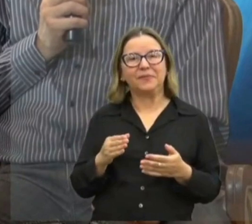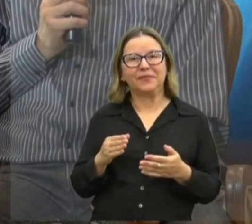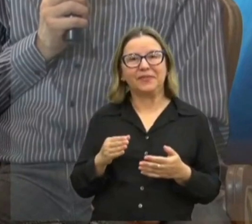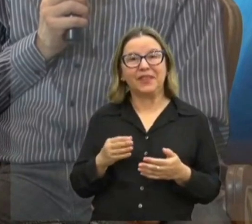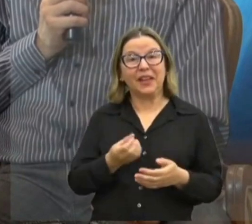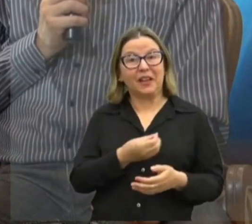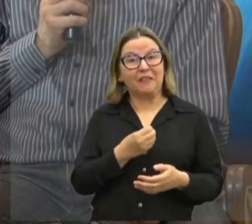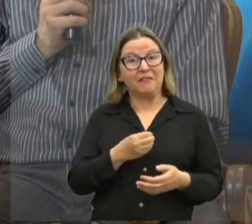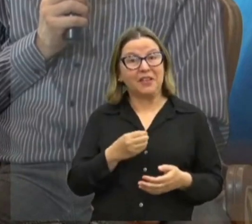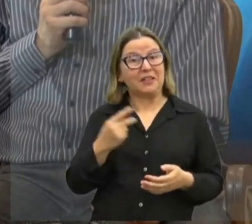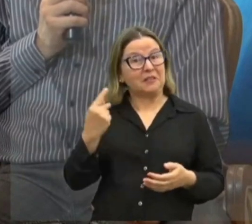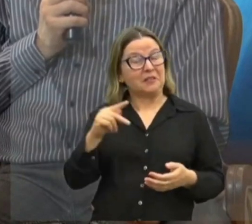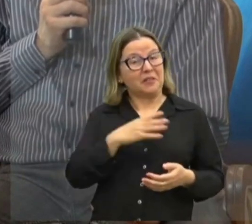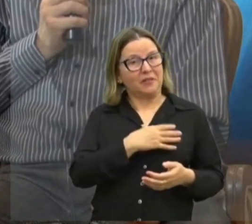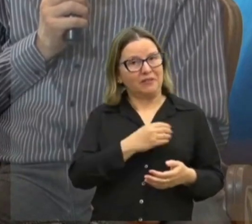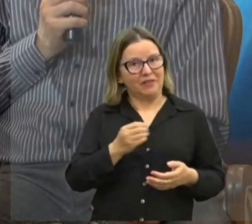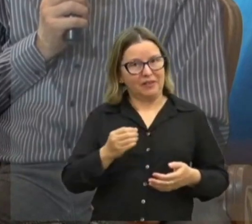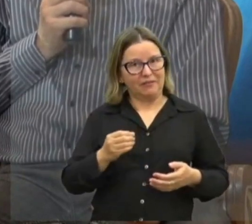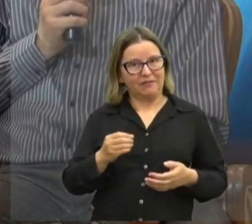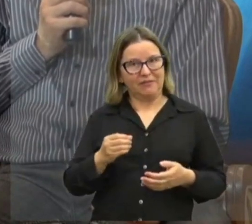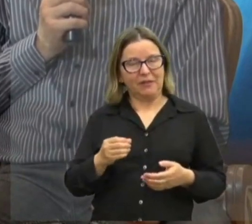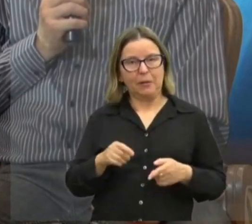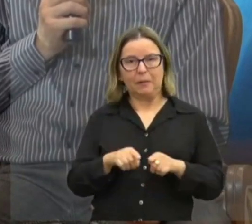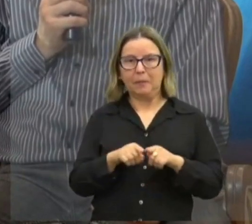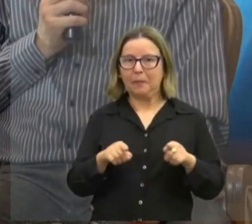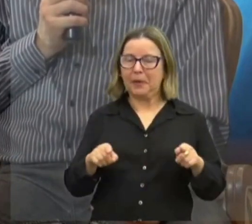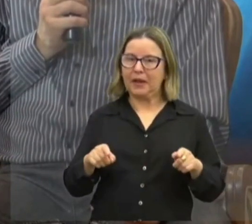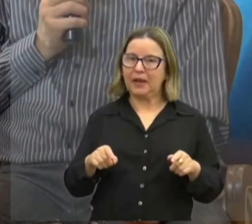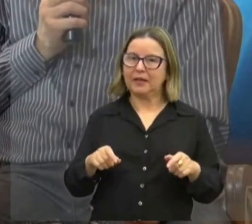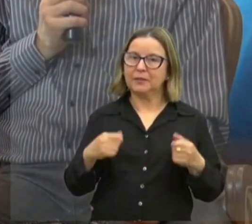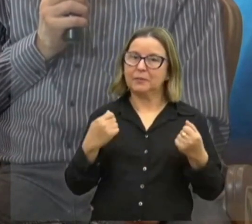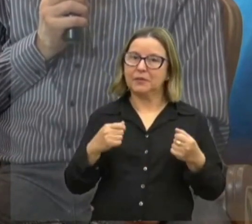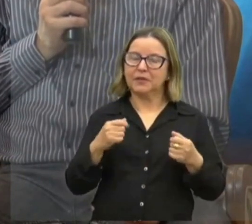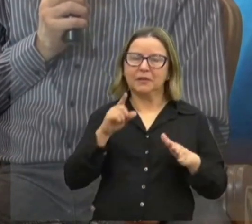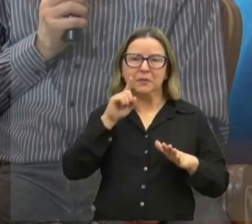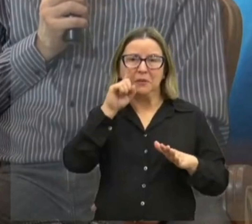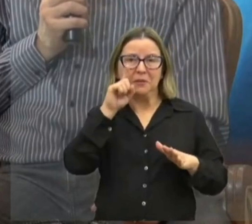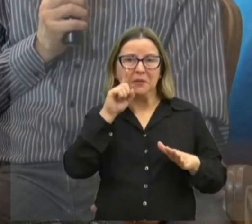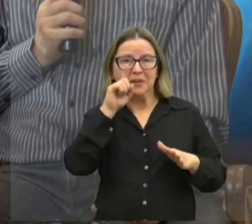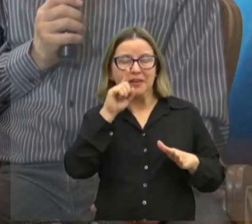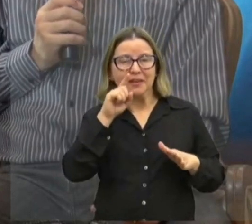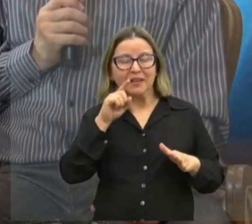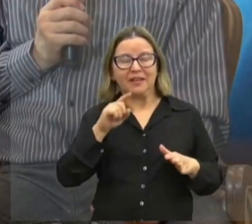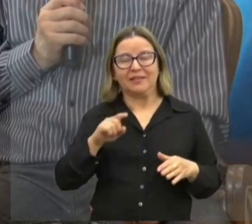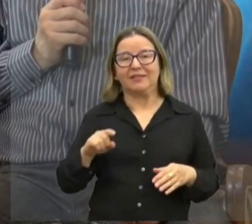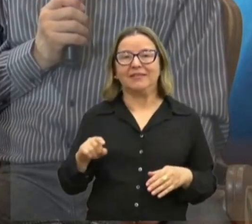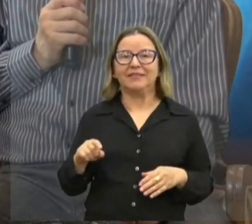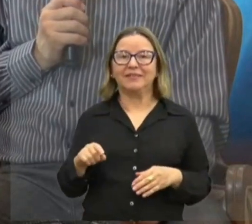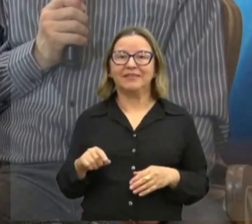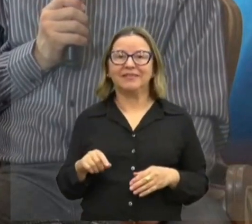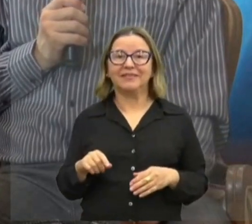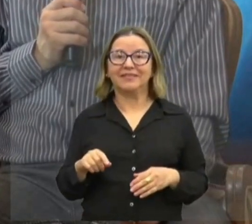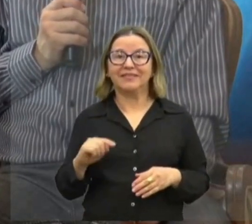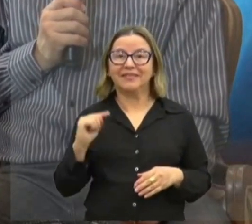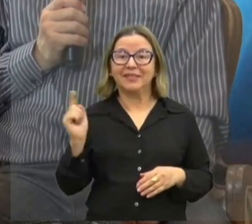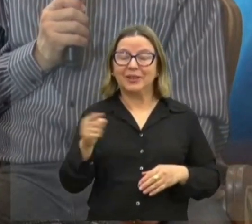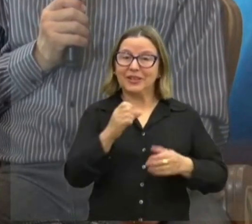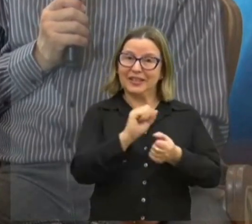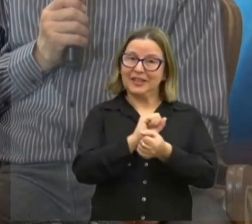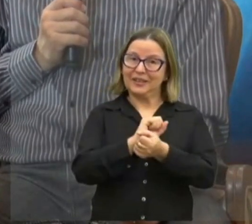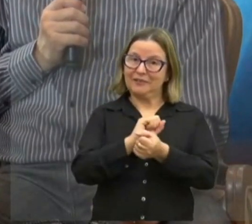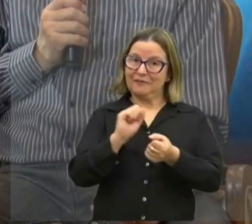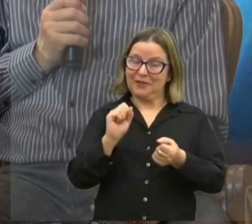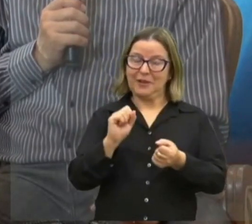cuidado para não querermos ser como Deus na vida deles, né? Então, nós poupamos os nossos filhos